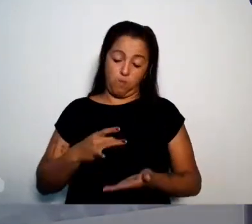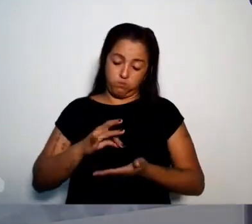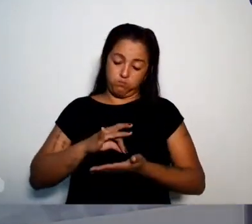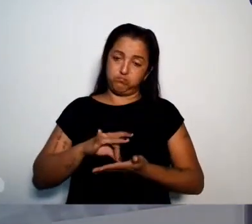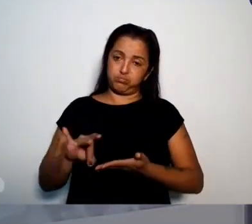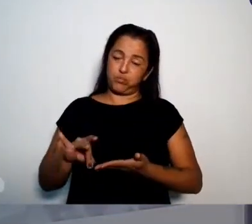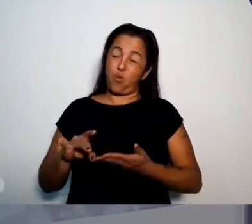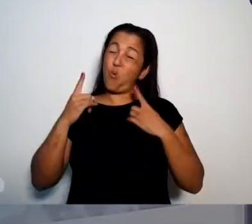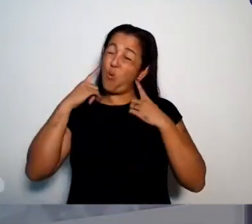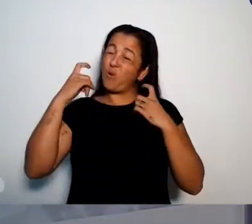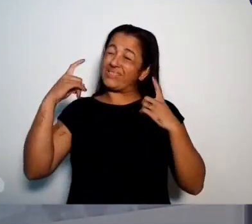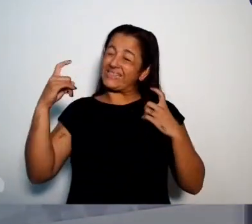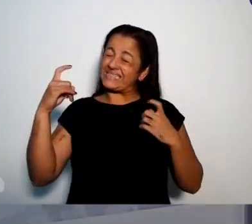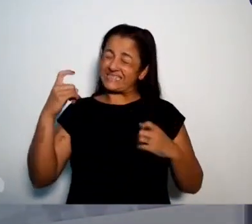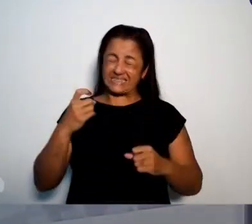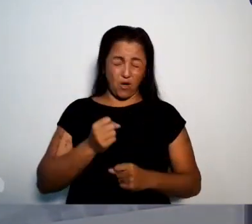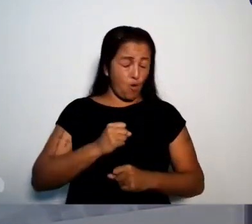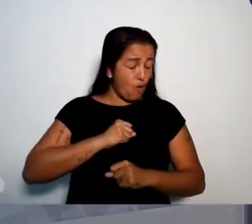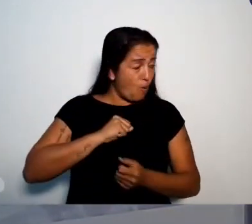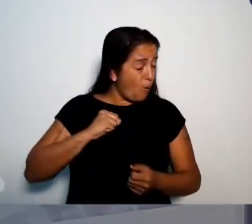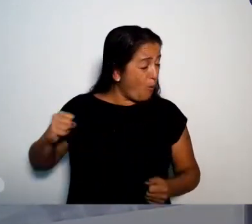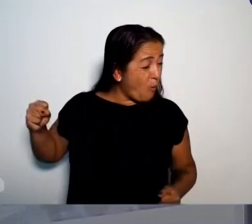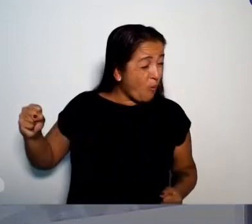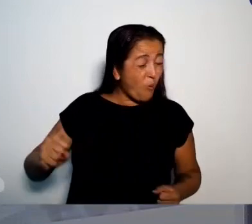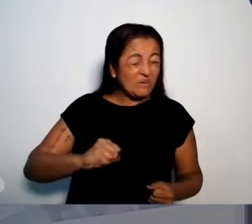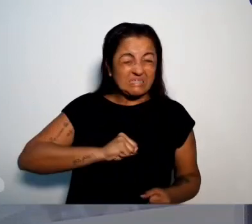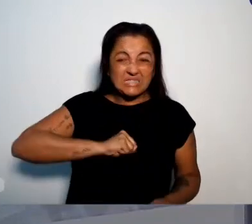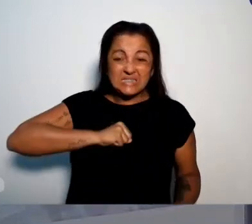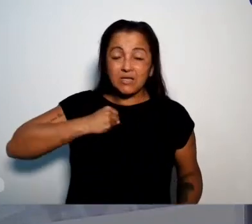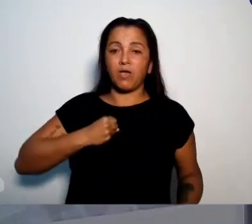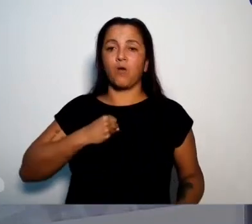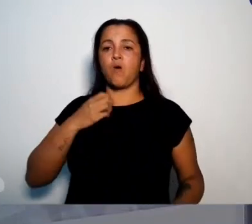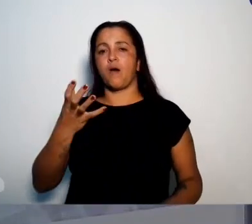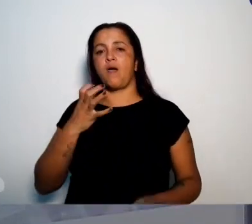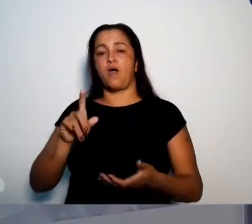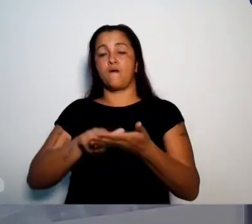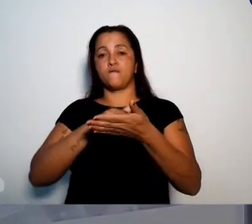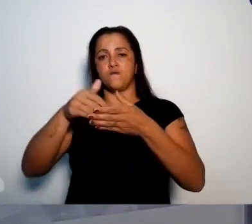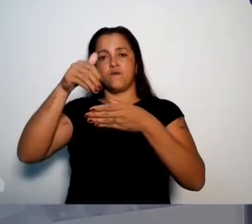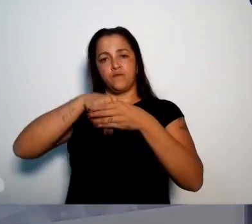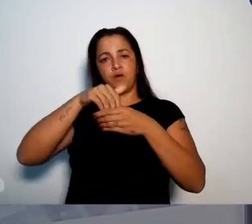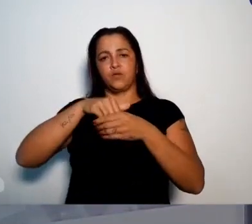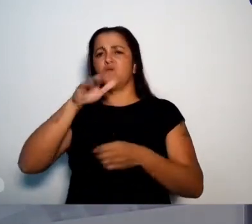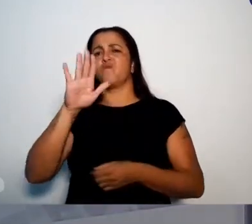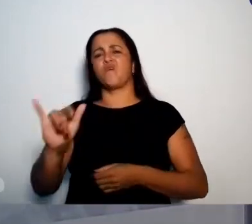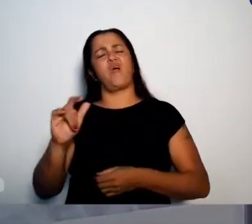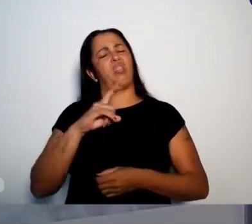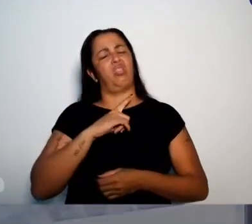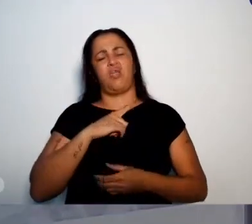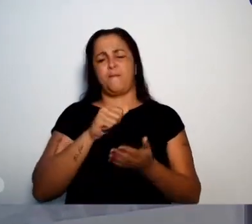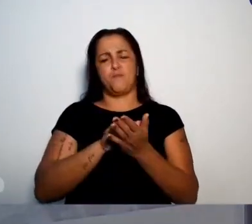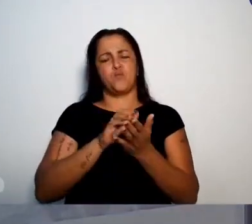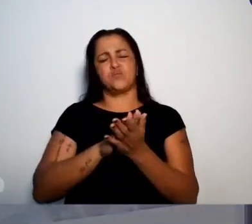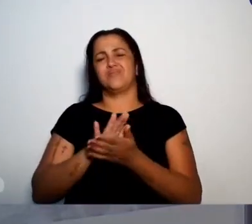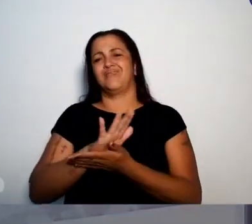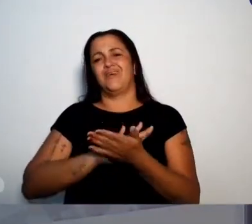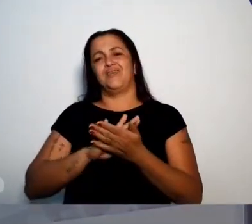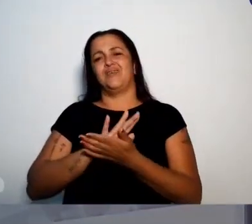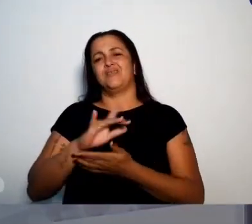fogos. Mas eu quero que, o quê? Votar, mas esteja consciente. Não vai ter punição. Se alguém falar que tem,